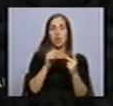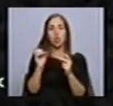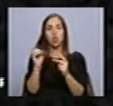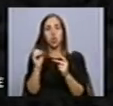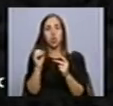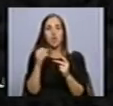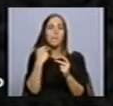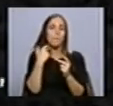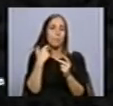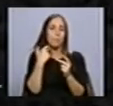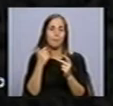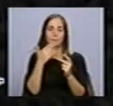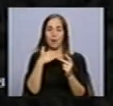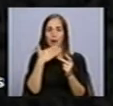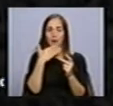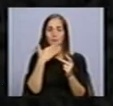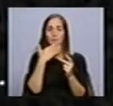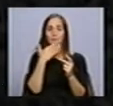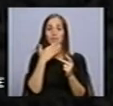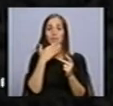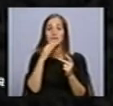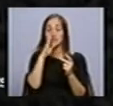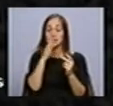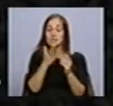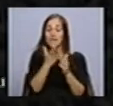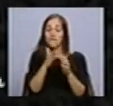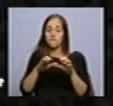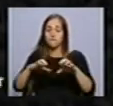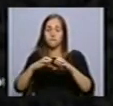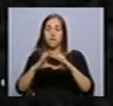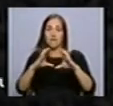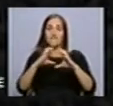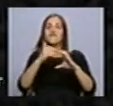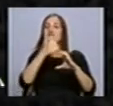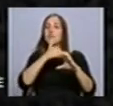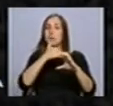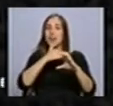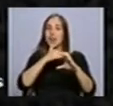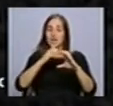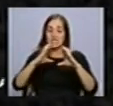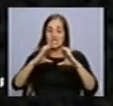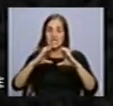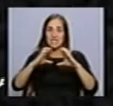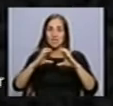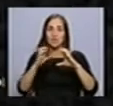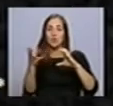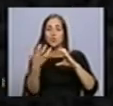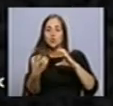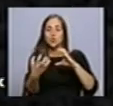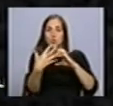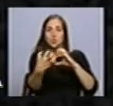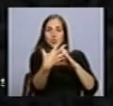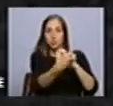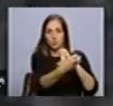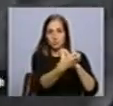mais afastadas do centro da gigante vermelha são puxadas gravitacionalmente pela nova, pelo nosso David, digamos